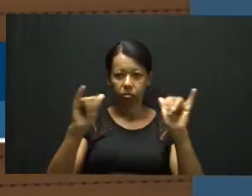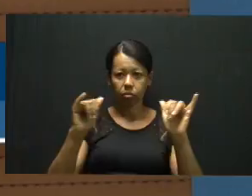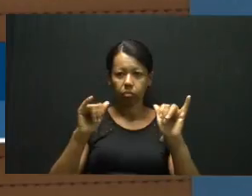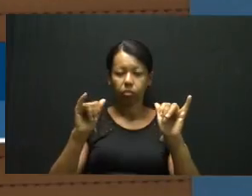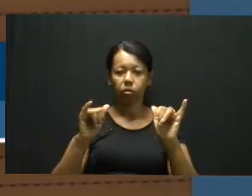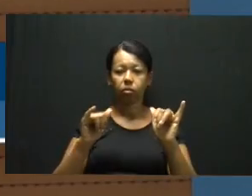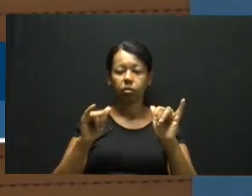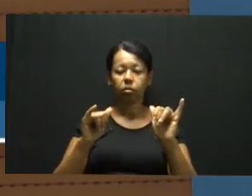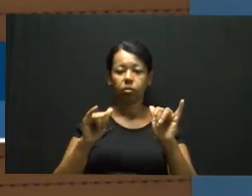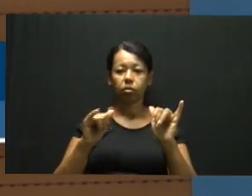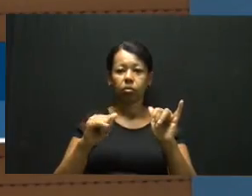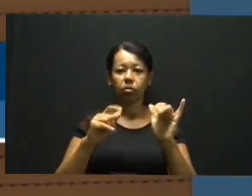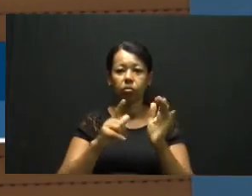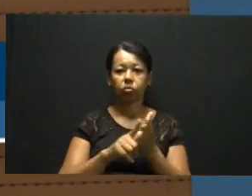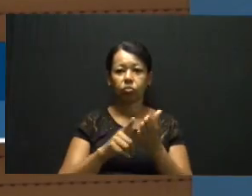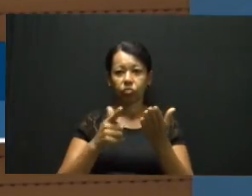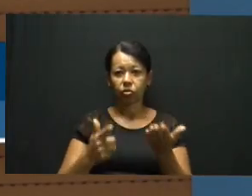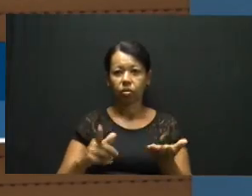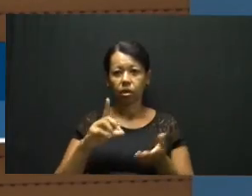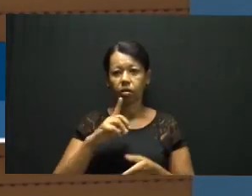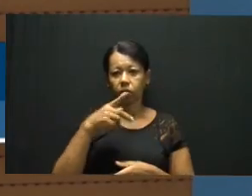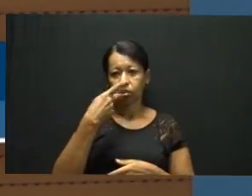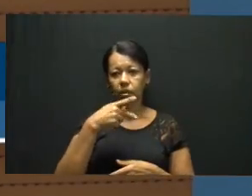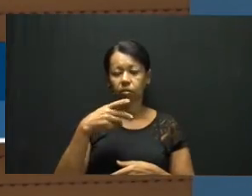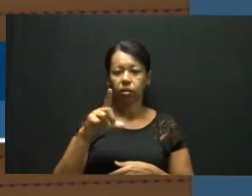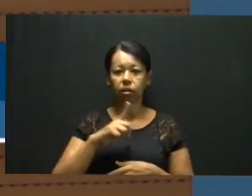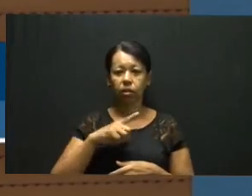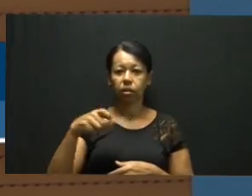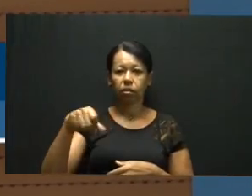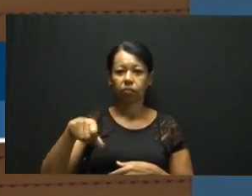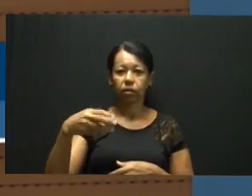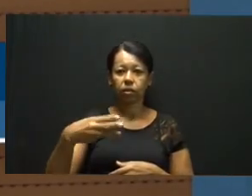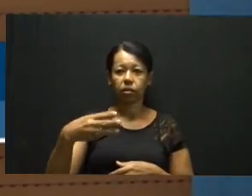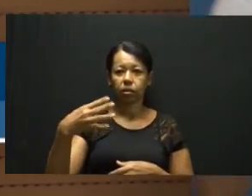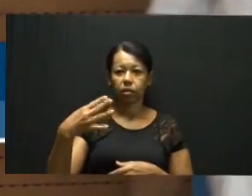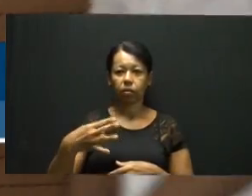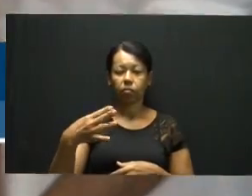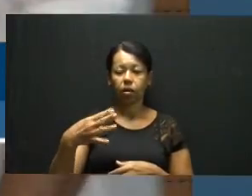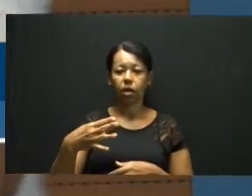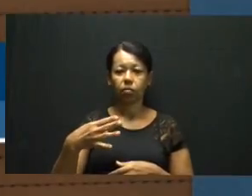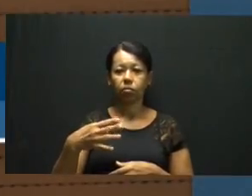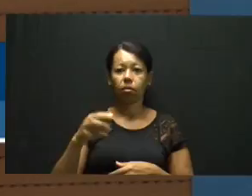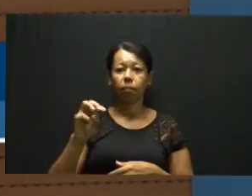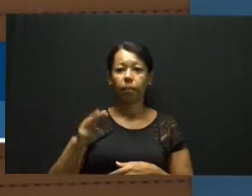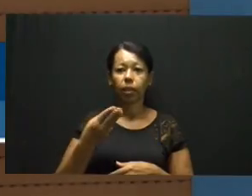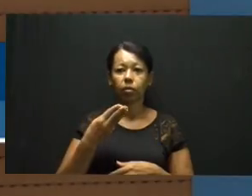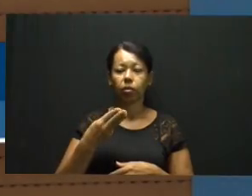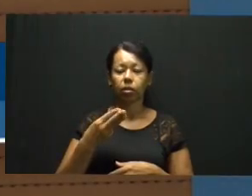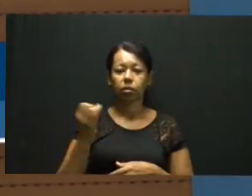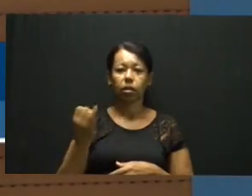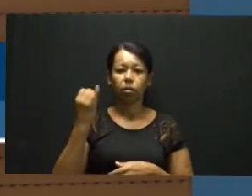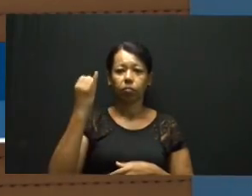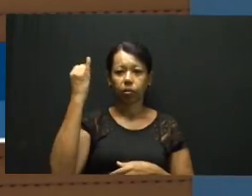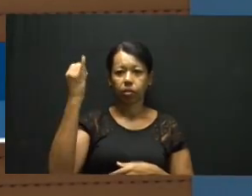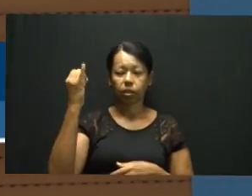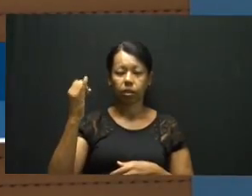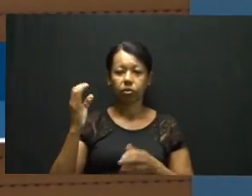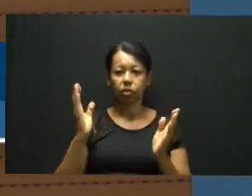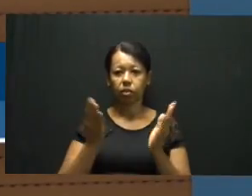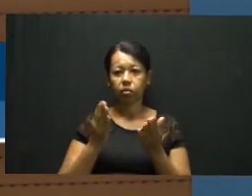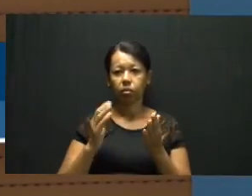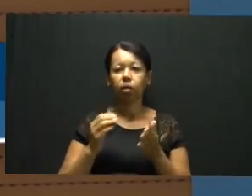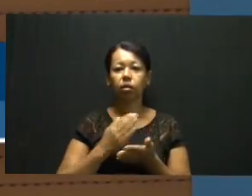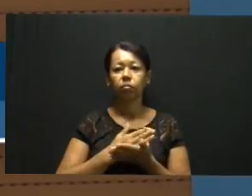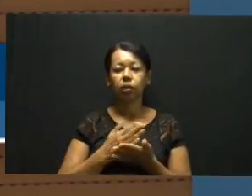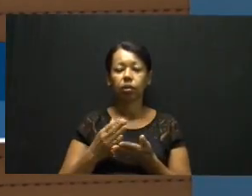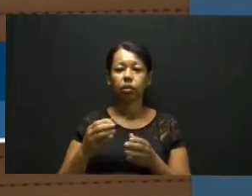no último dia de janeiro, demonstrando que temos 934 milhões de inadimplência, vale a pena, nesse momento, se reabrir, sim,